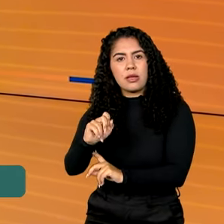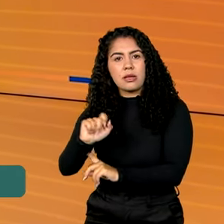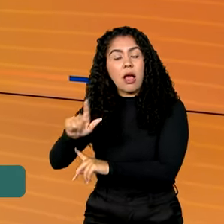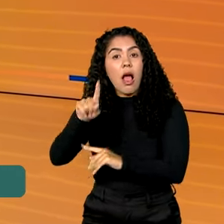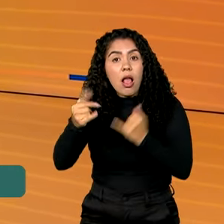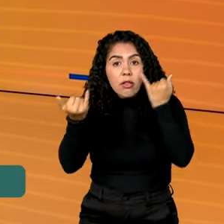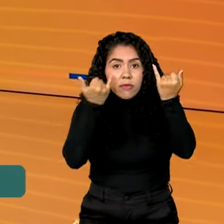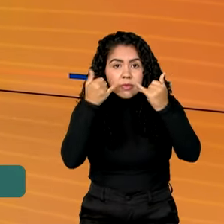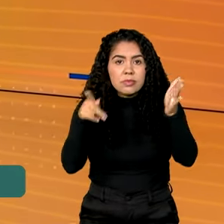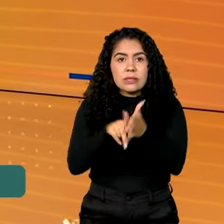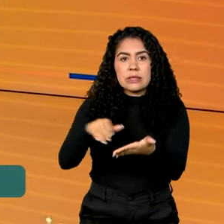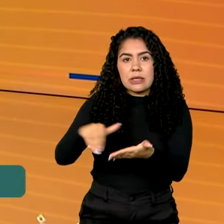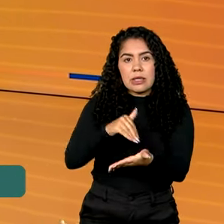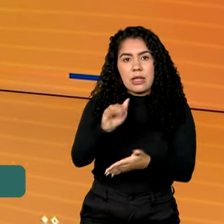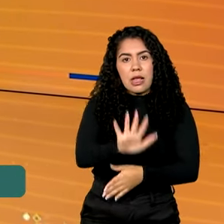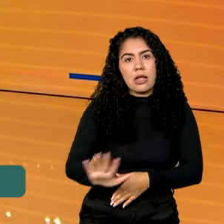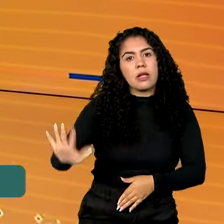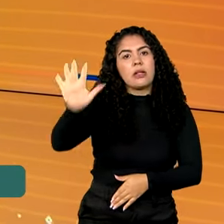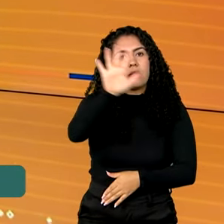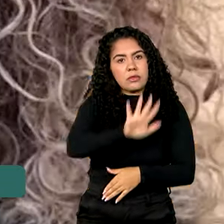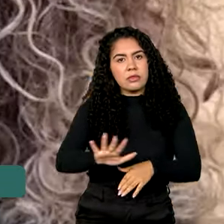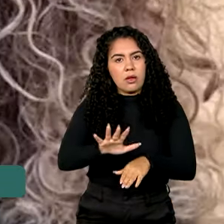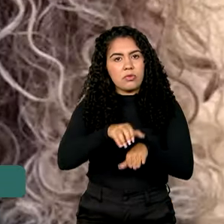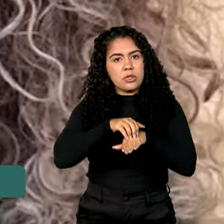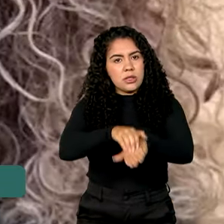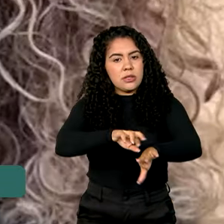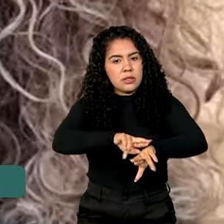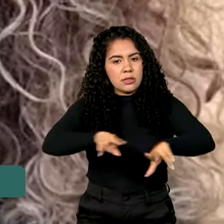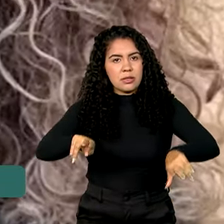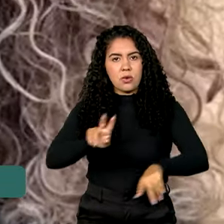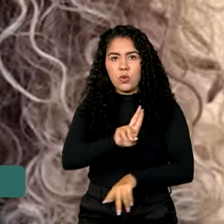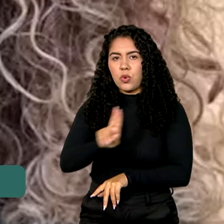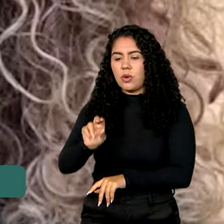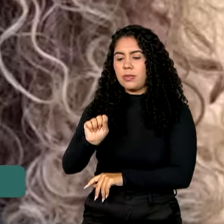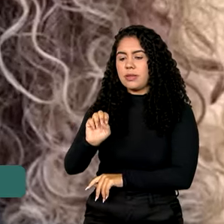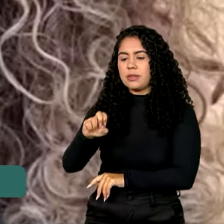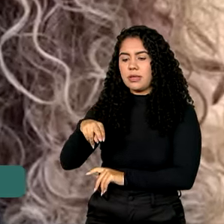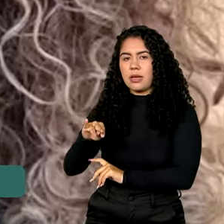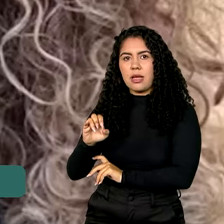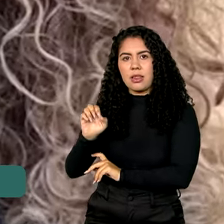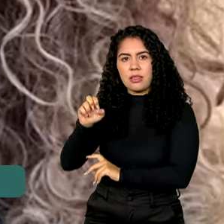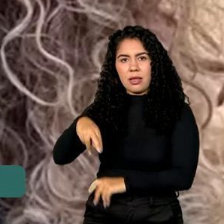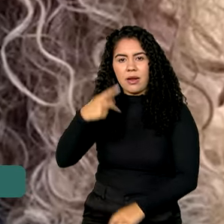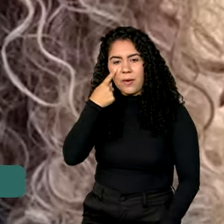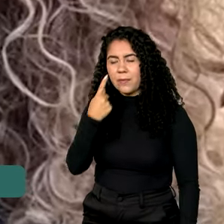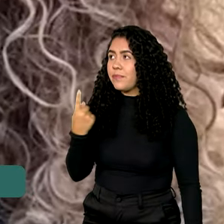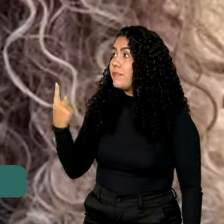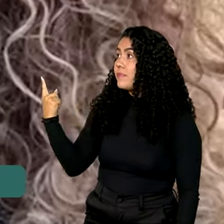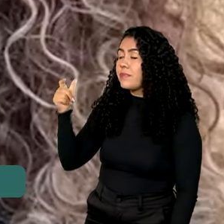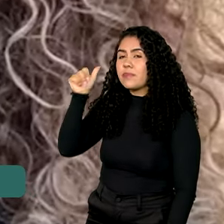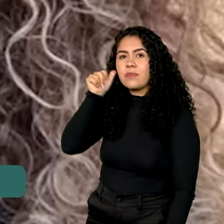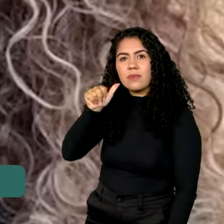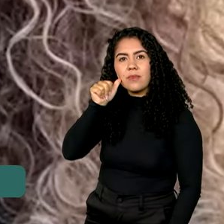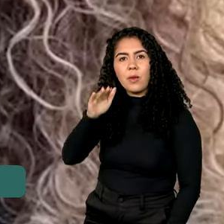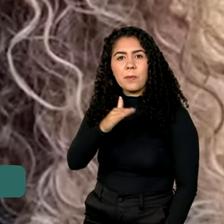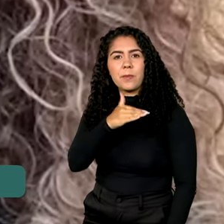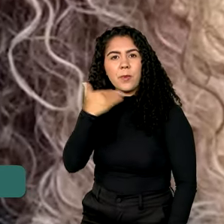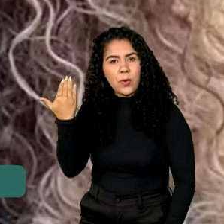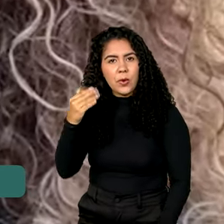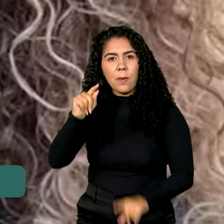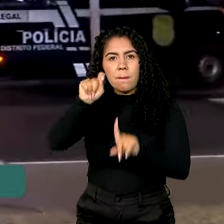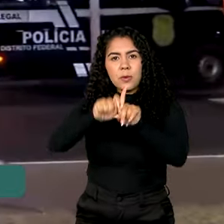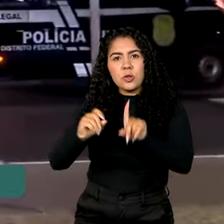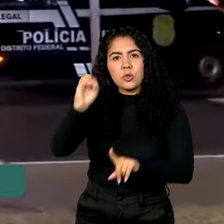Secretaria Nacional de Trânsito, a Senatran. A assistente social Marcela Gonçalves morreu em outubro no Distrito